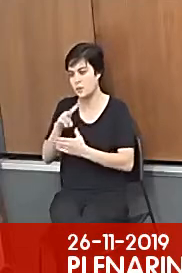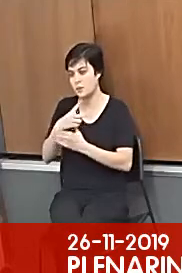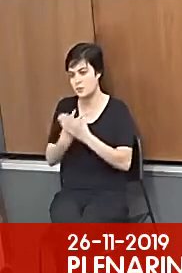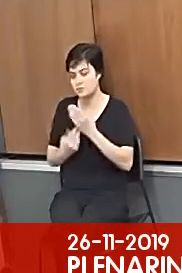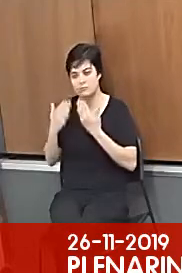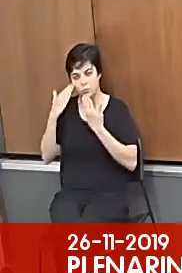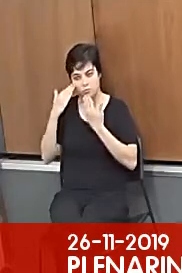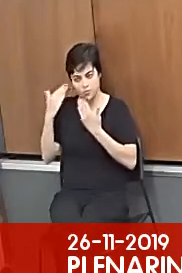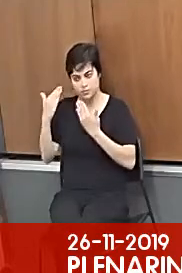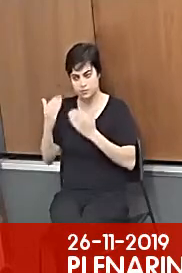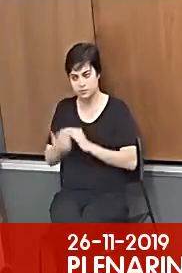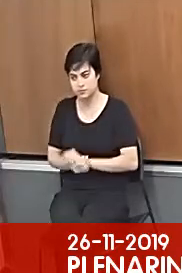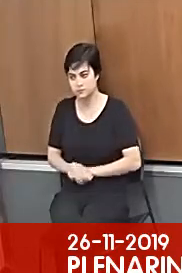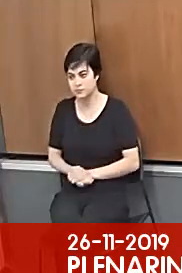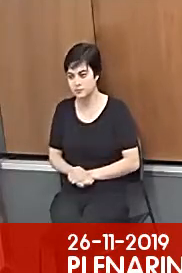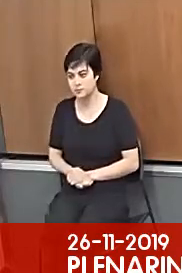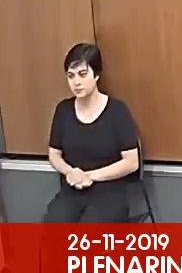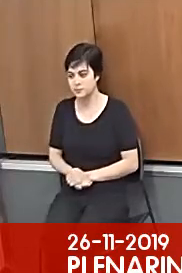obrigado.